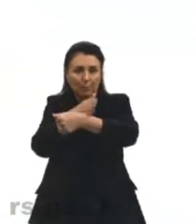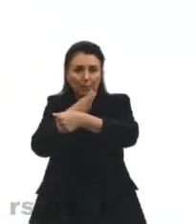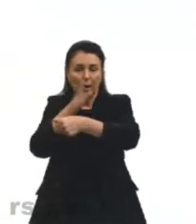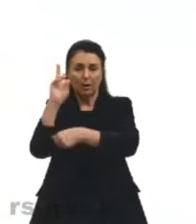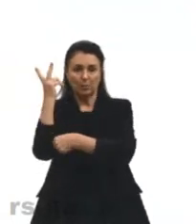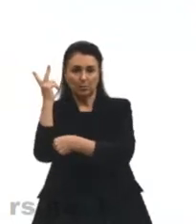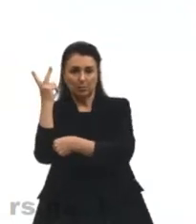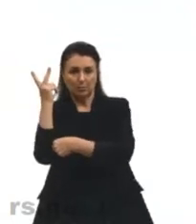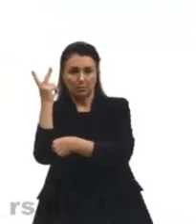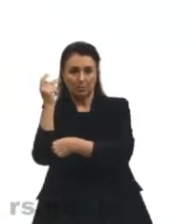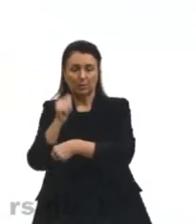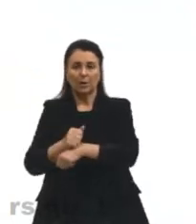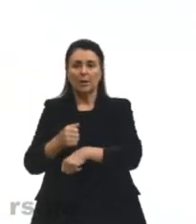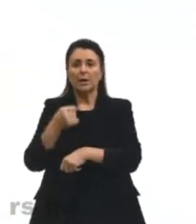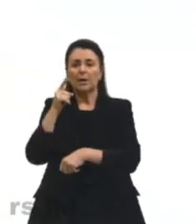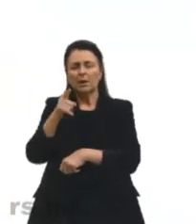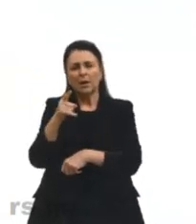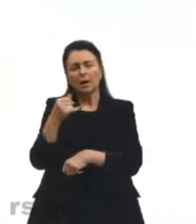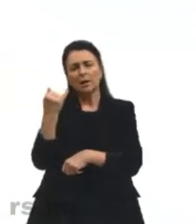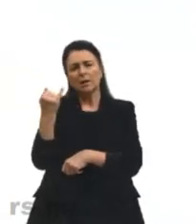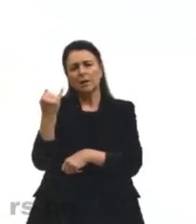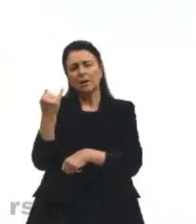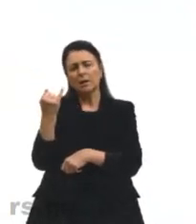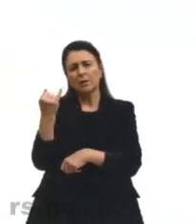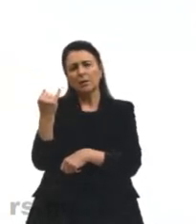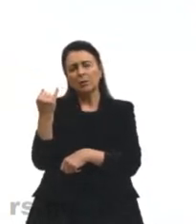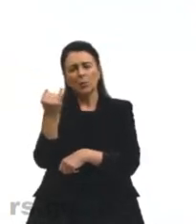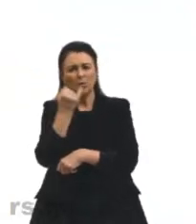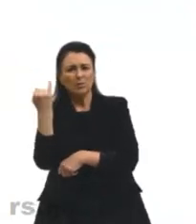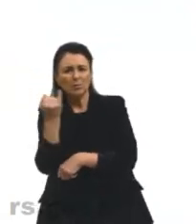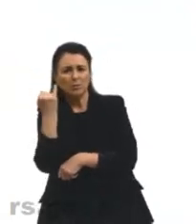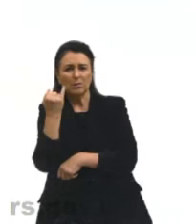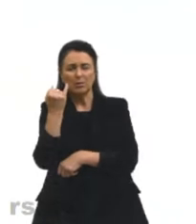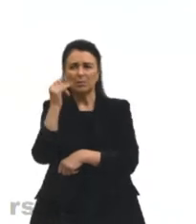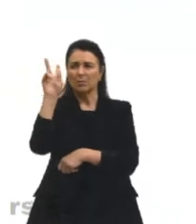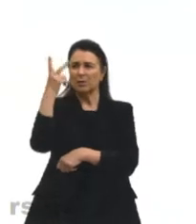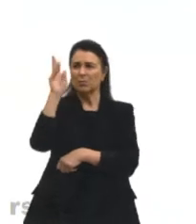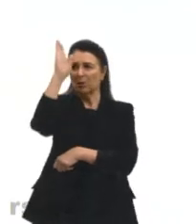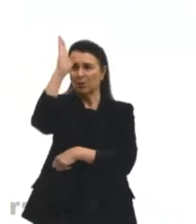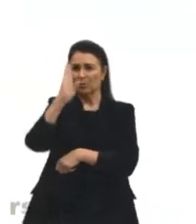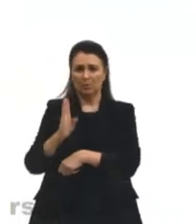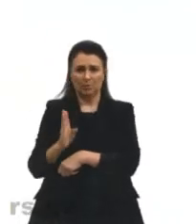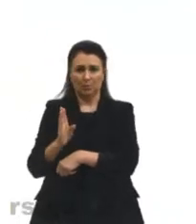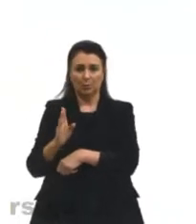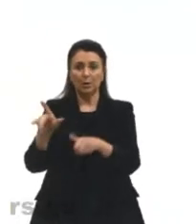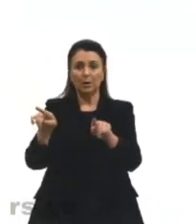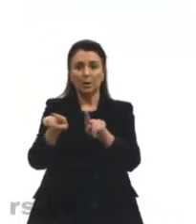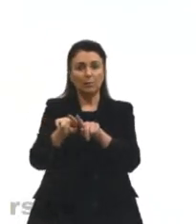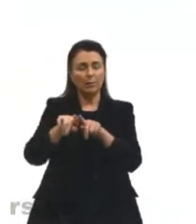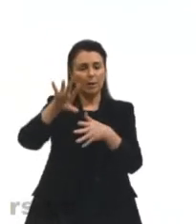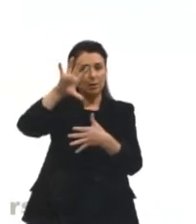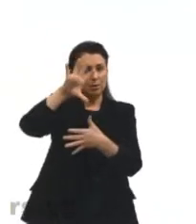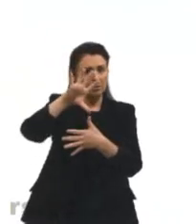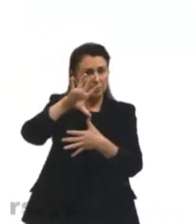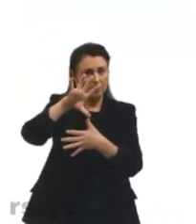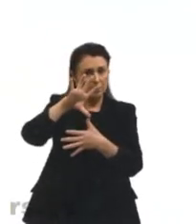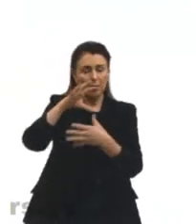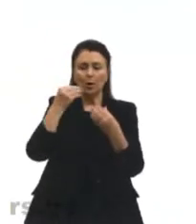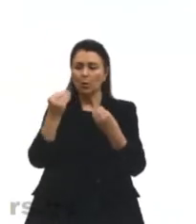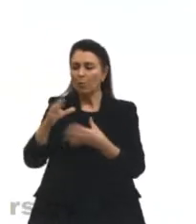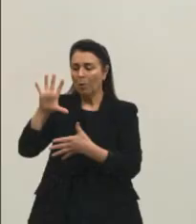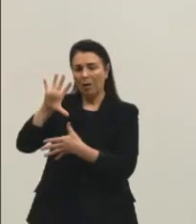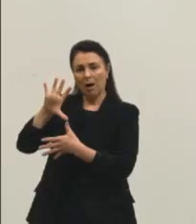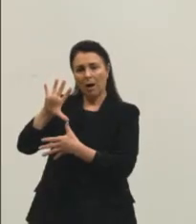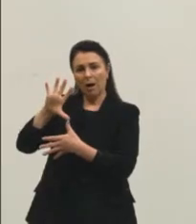esqueletos humanos que são muito importantes para a história do Brasil e da América a gente tem a questão então de como